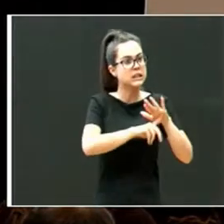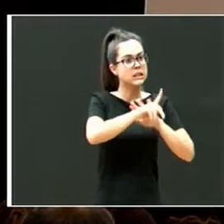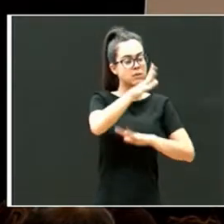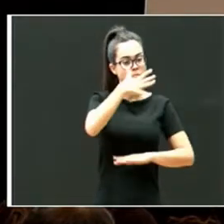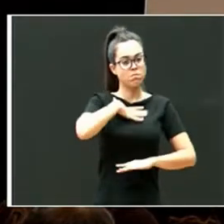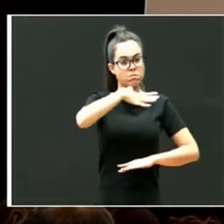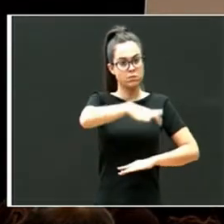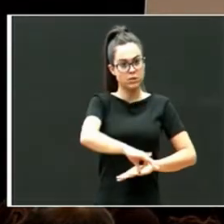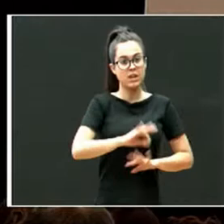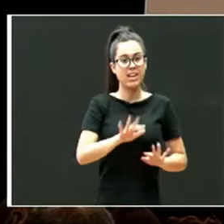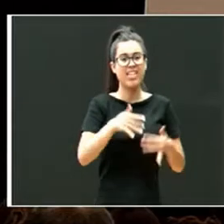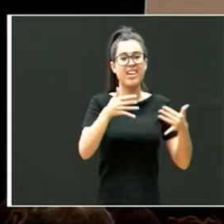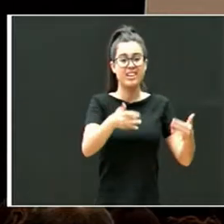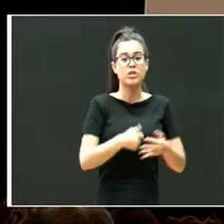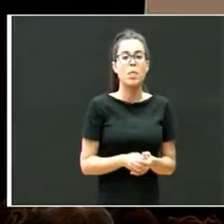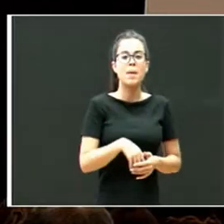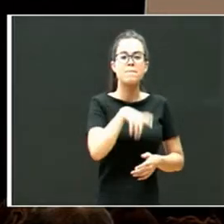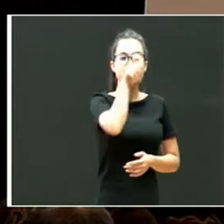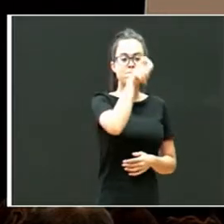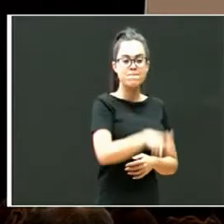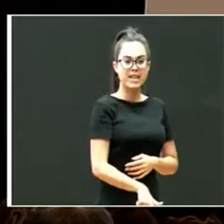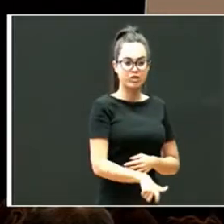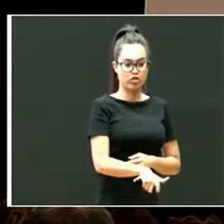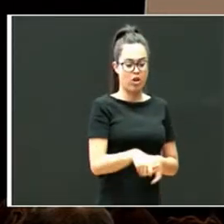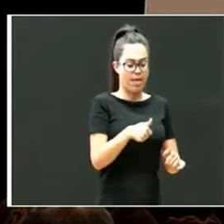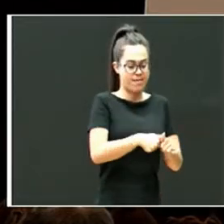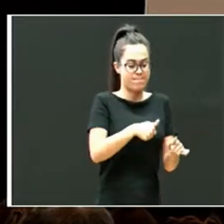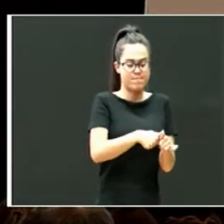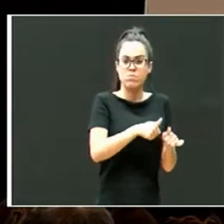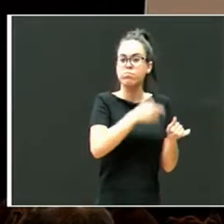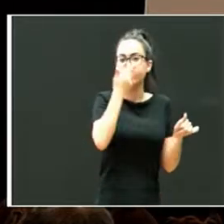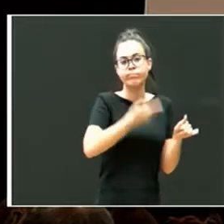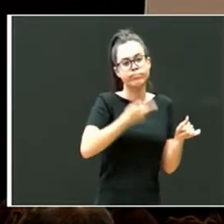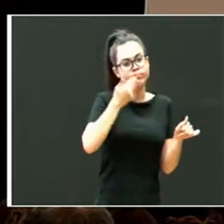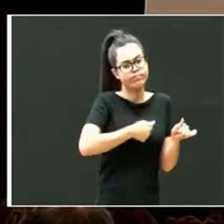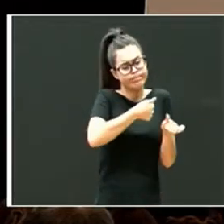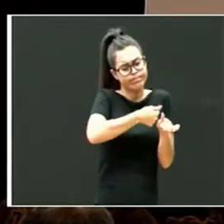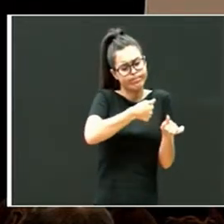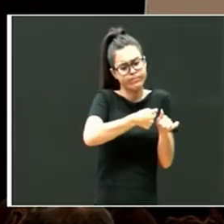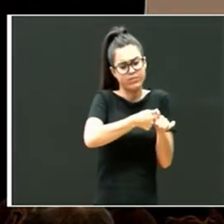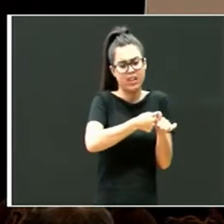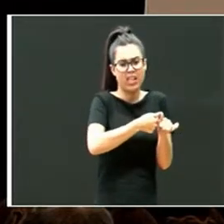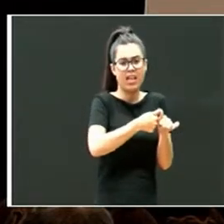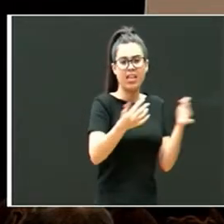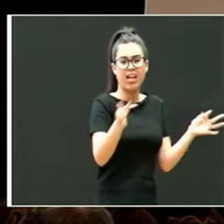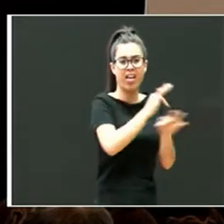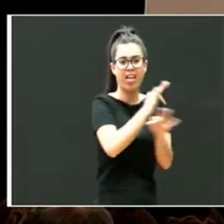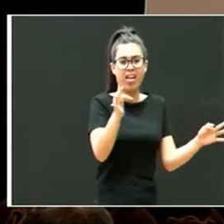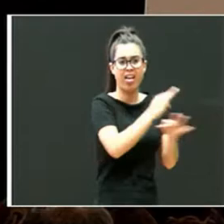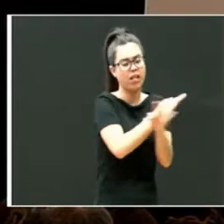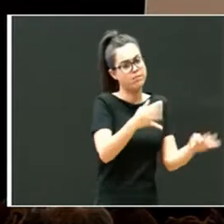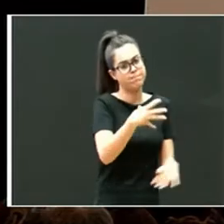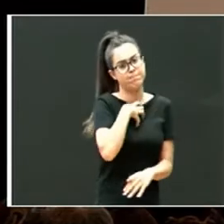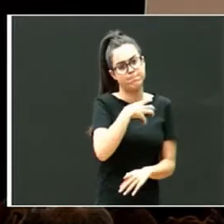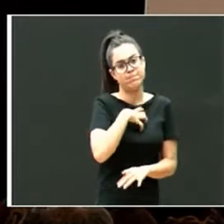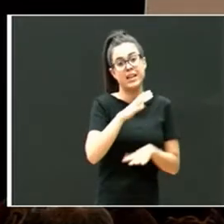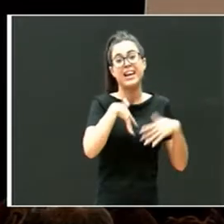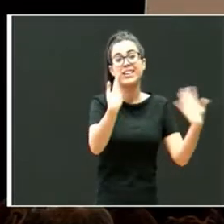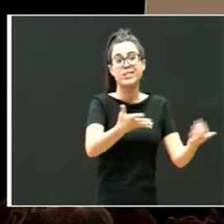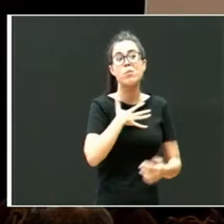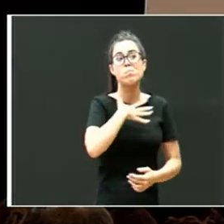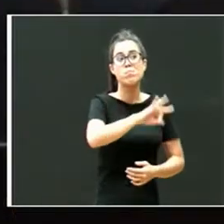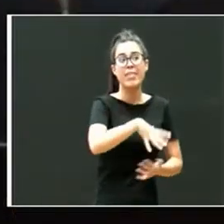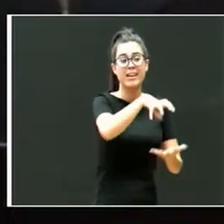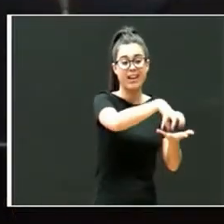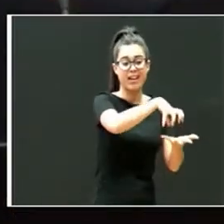importante a permanencia da figura de apego e en este tipo de instituciones pode que non se dé esa